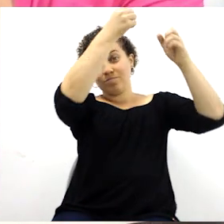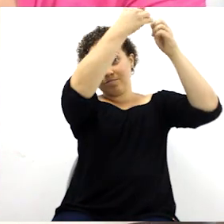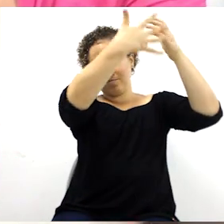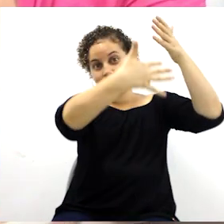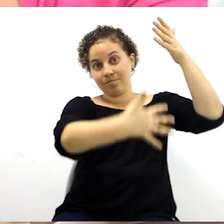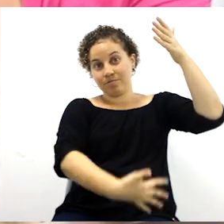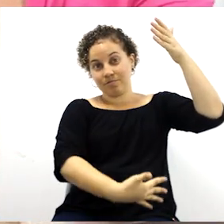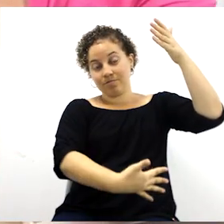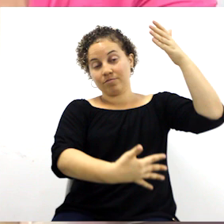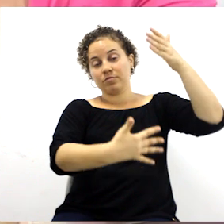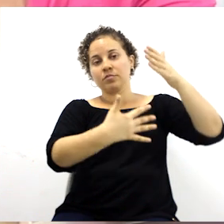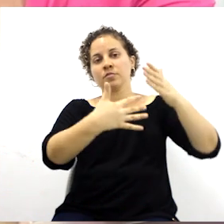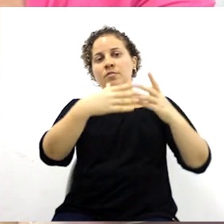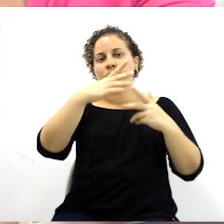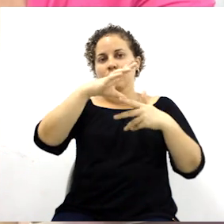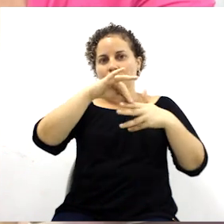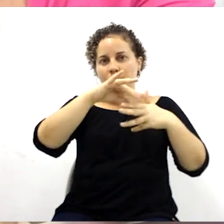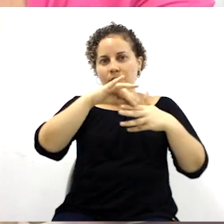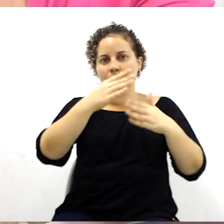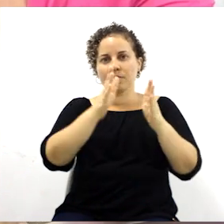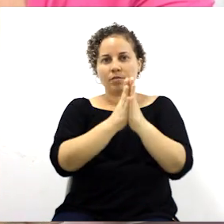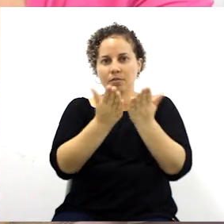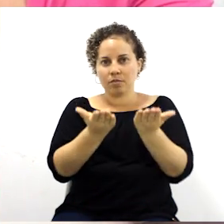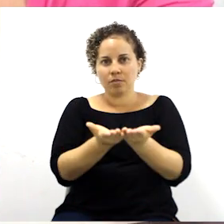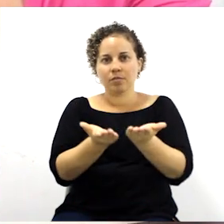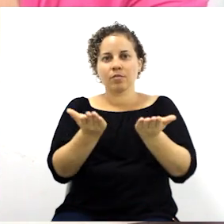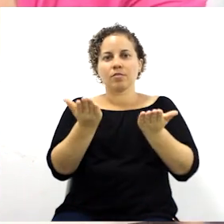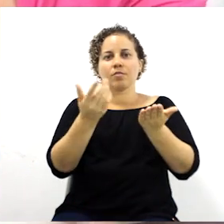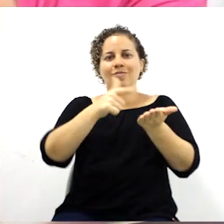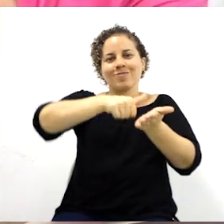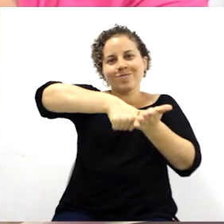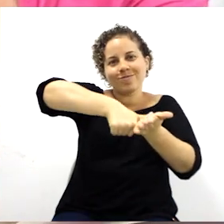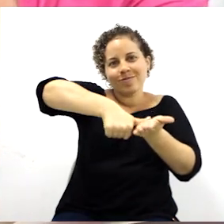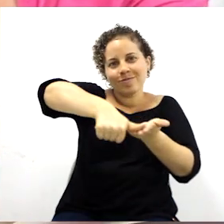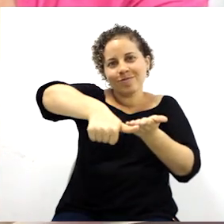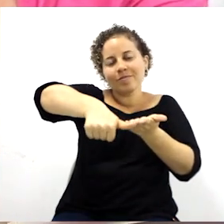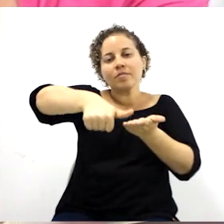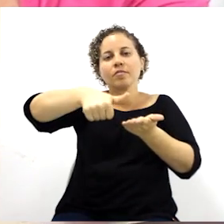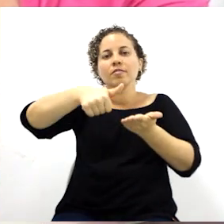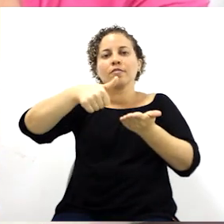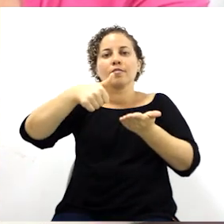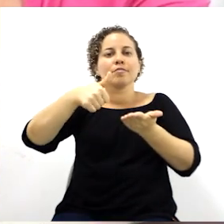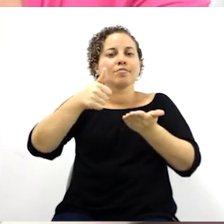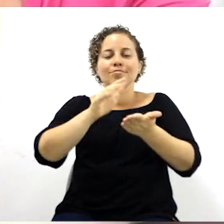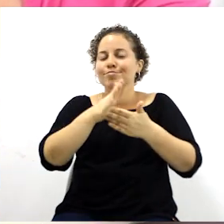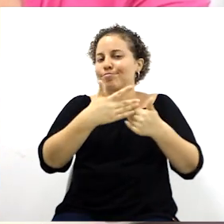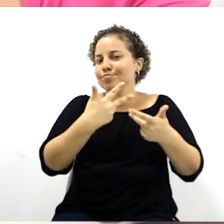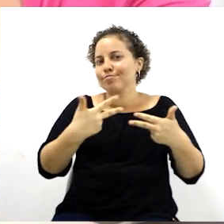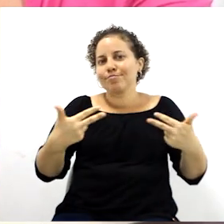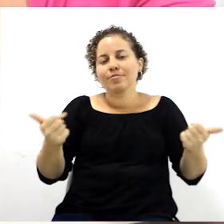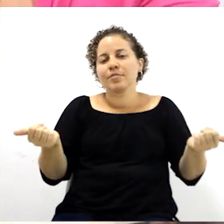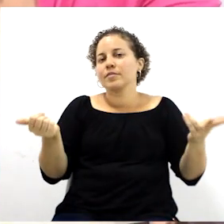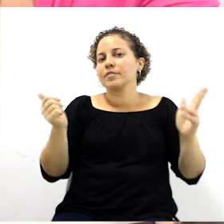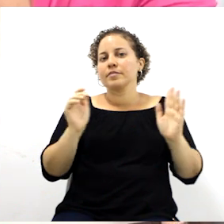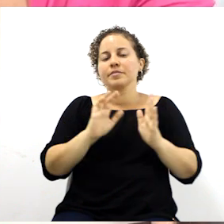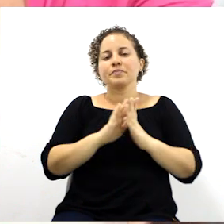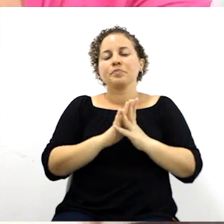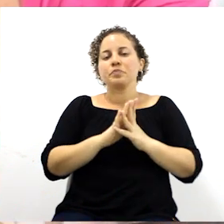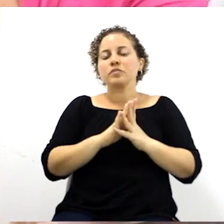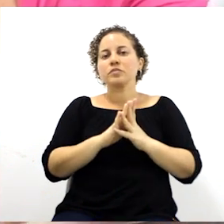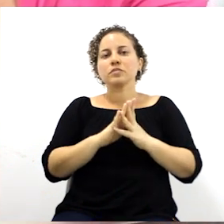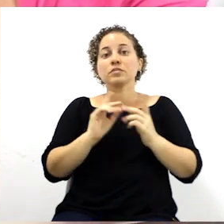marcador de livros, ou você pode utilizar adesivos, enfim, de